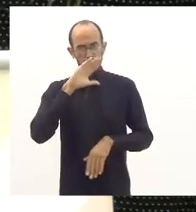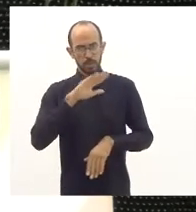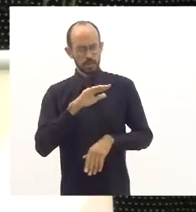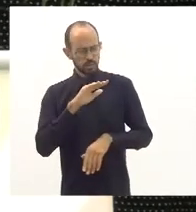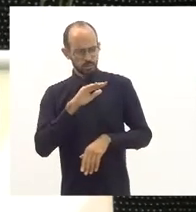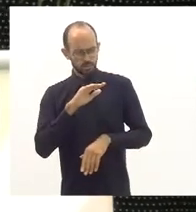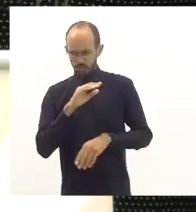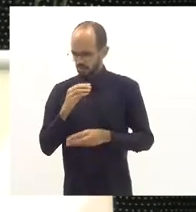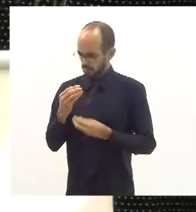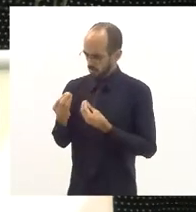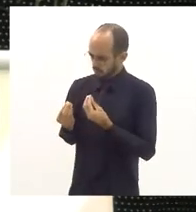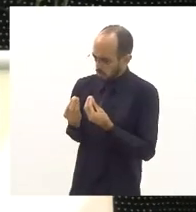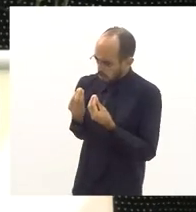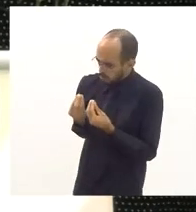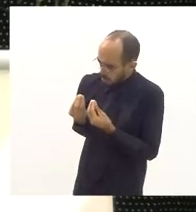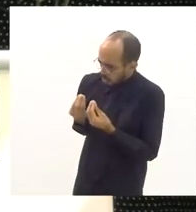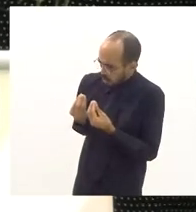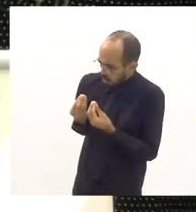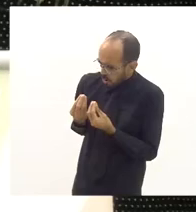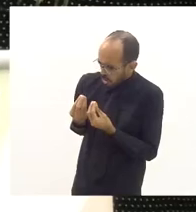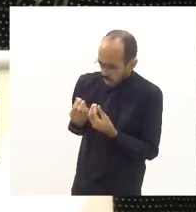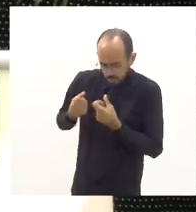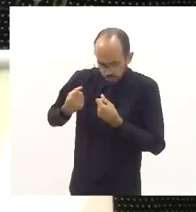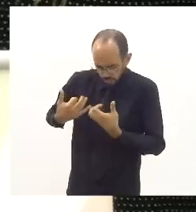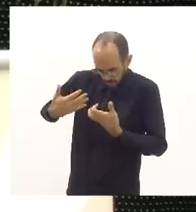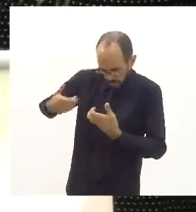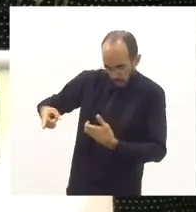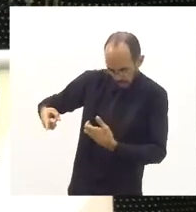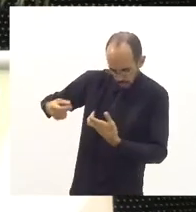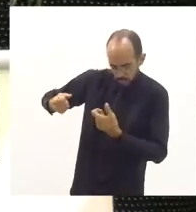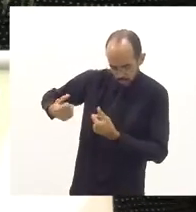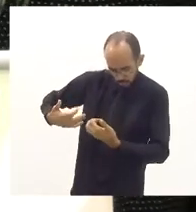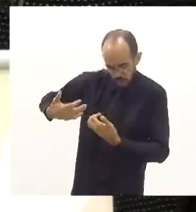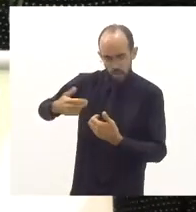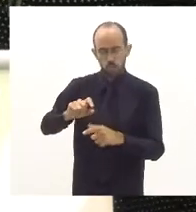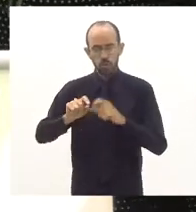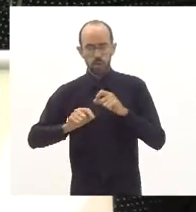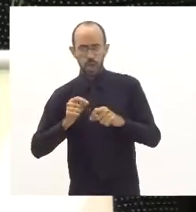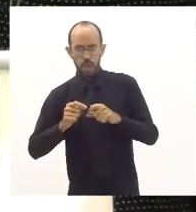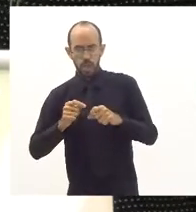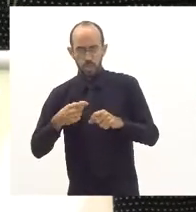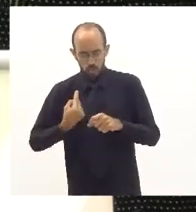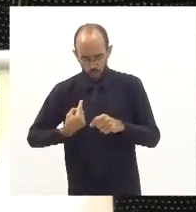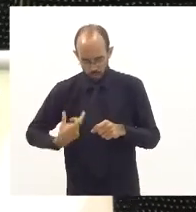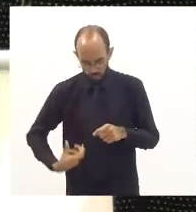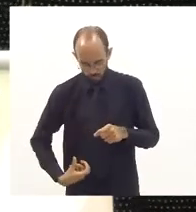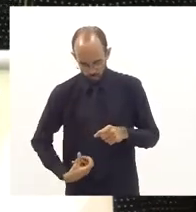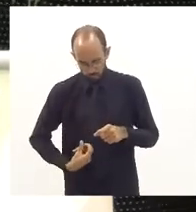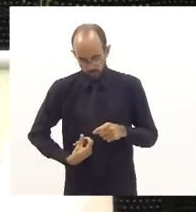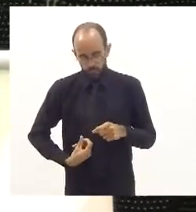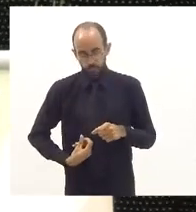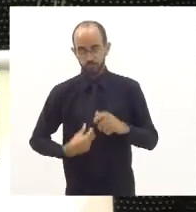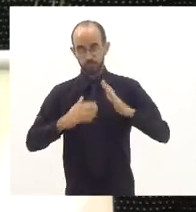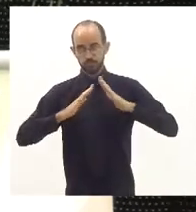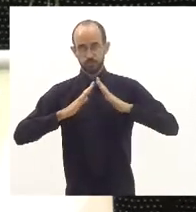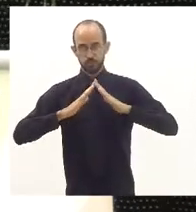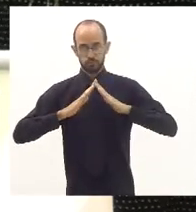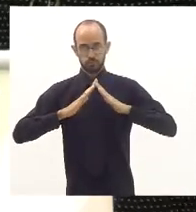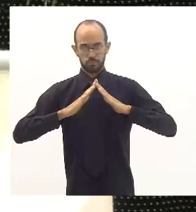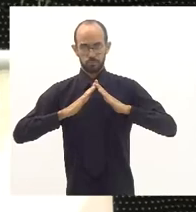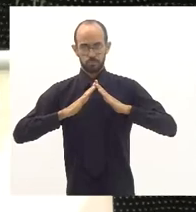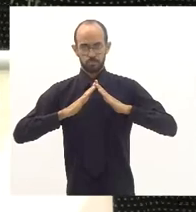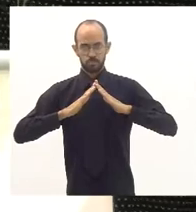como assim? Elas me explicaram. Elas fizeram a inseminação caseira. Hoje em